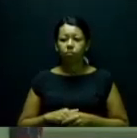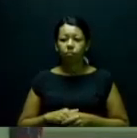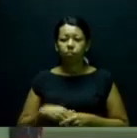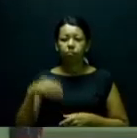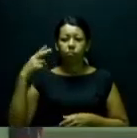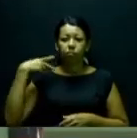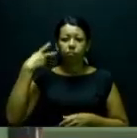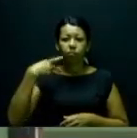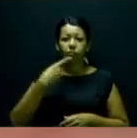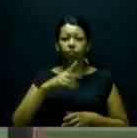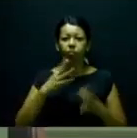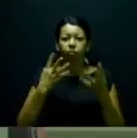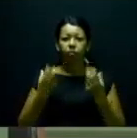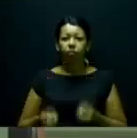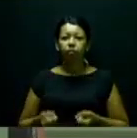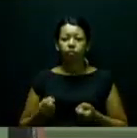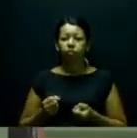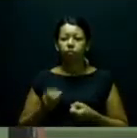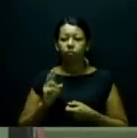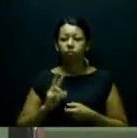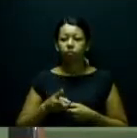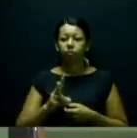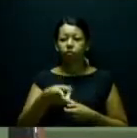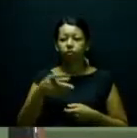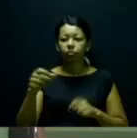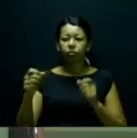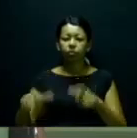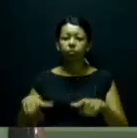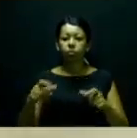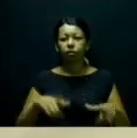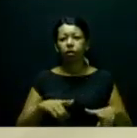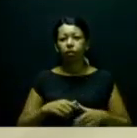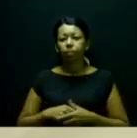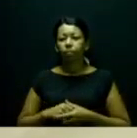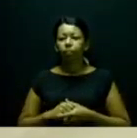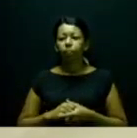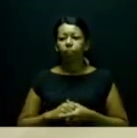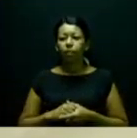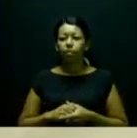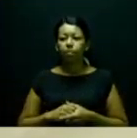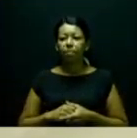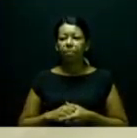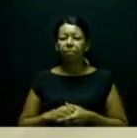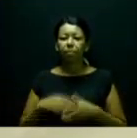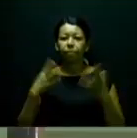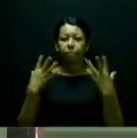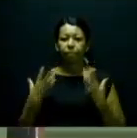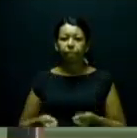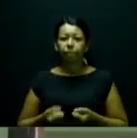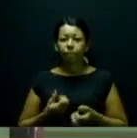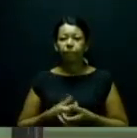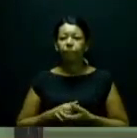Os vereadores que forem pela aprovação, permaneçam como se encontram. Aprovado.